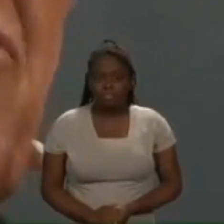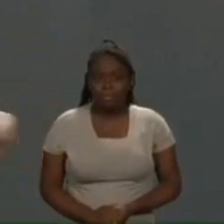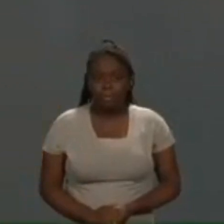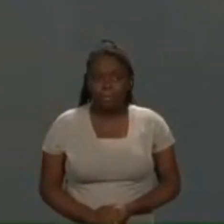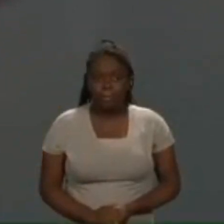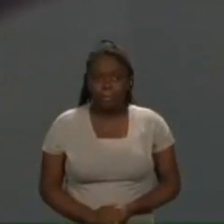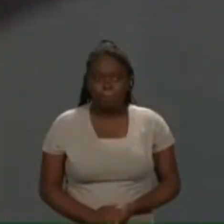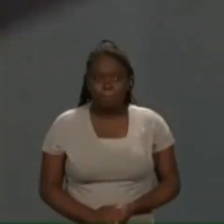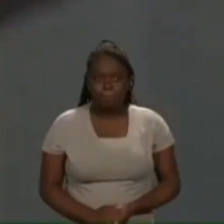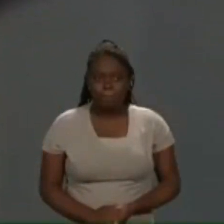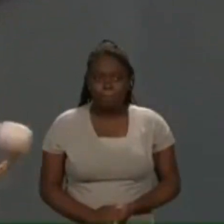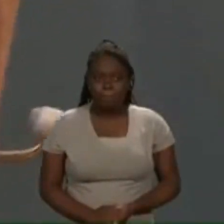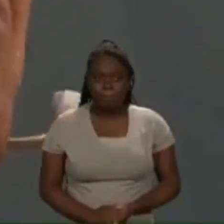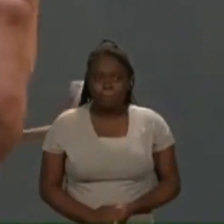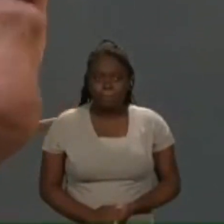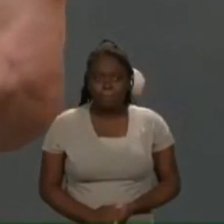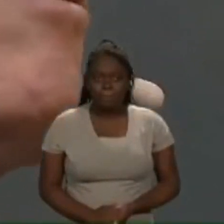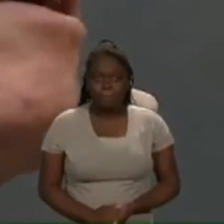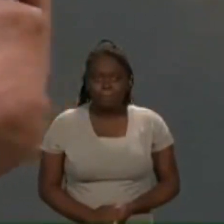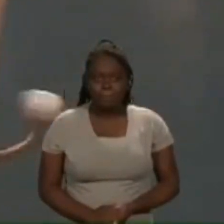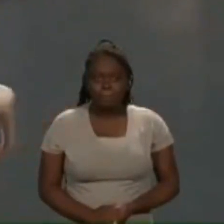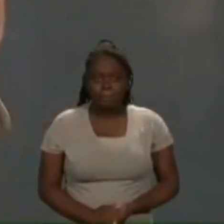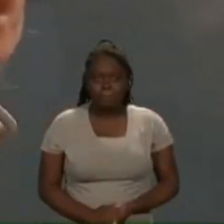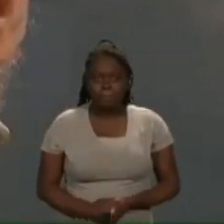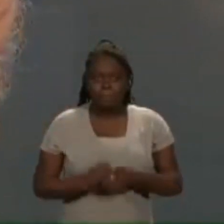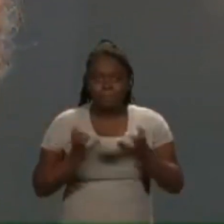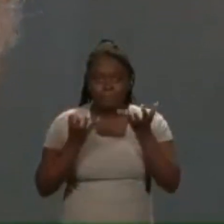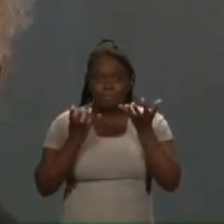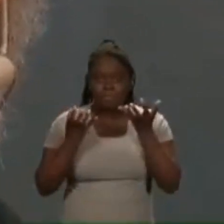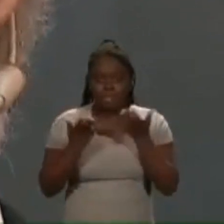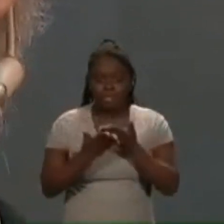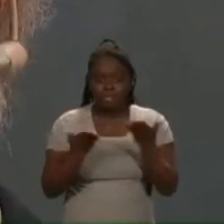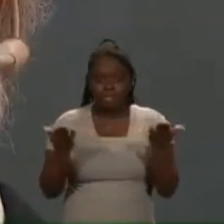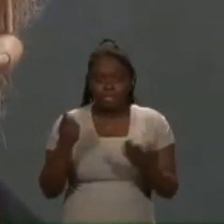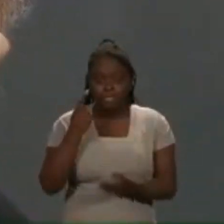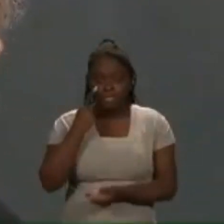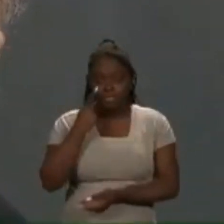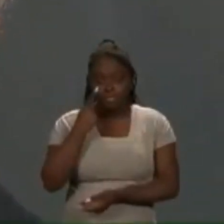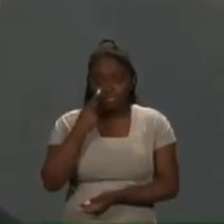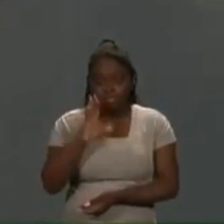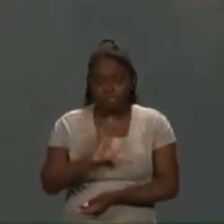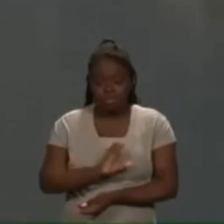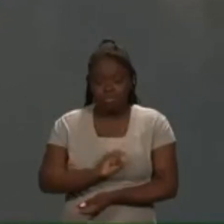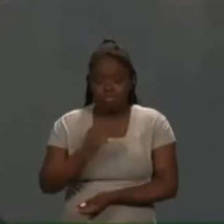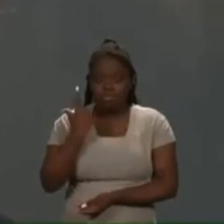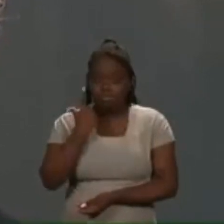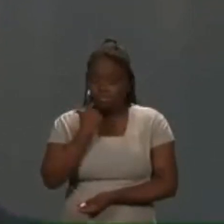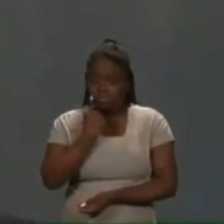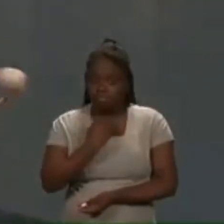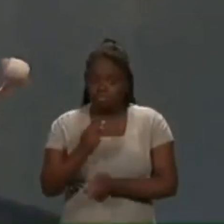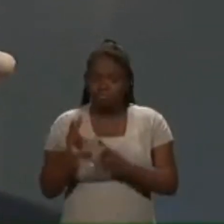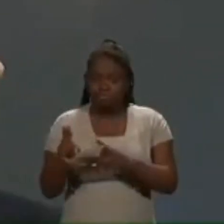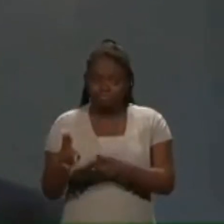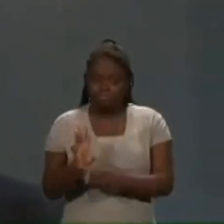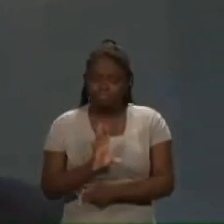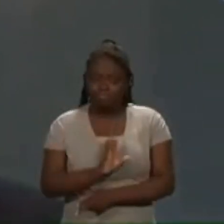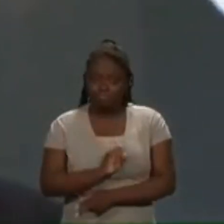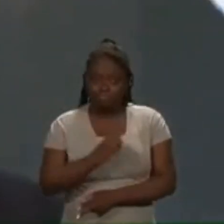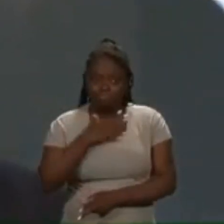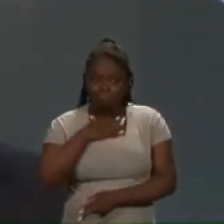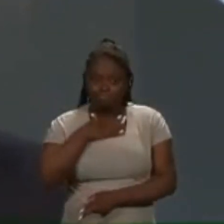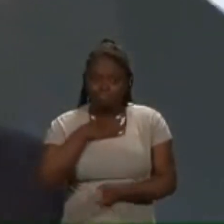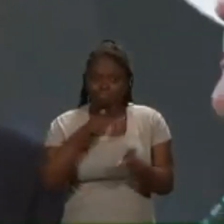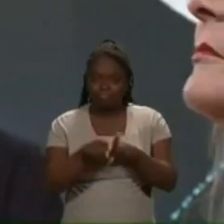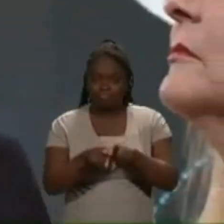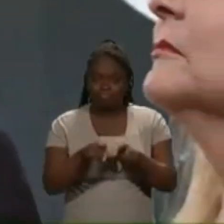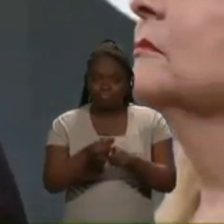Quero que vocês vejam e amem o Flavinho como amaram a mim. Cuidaram tão bem de mim,